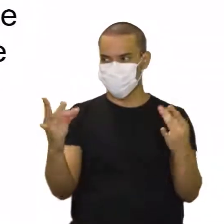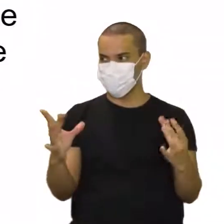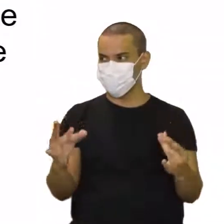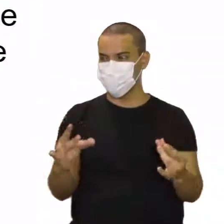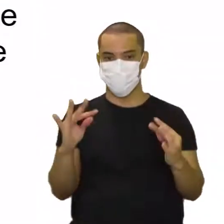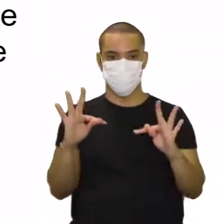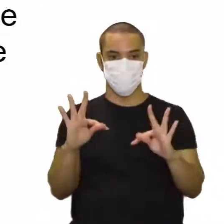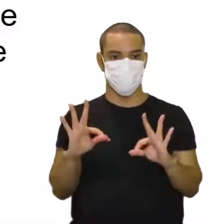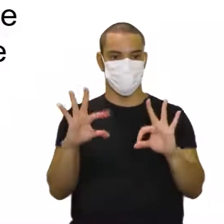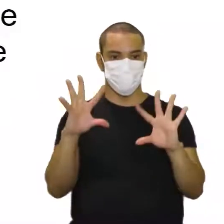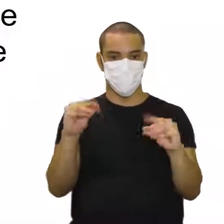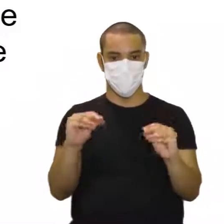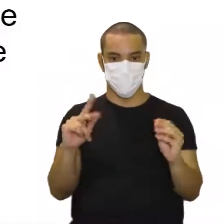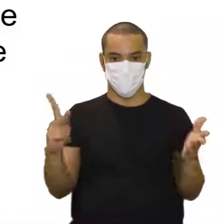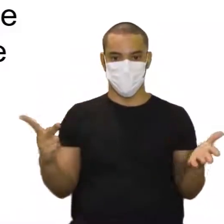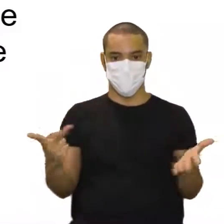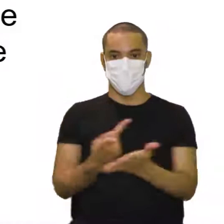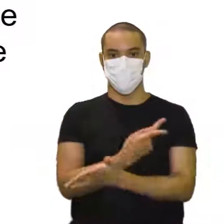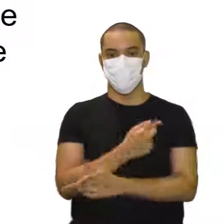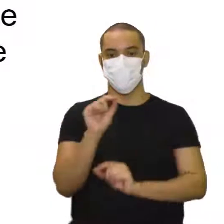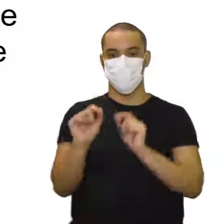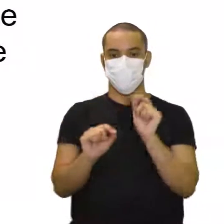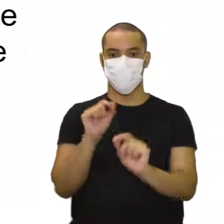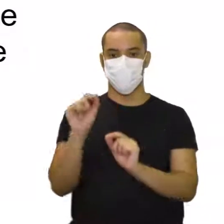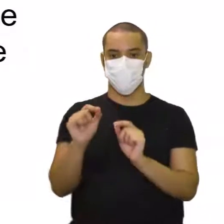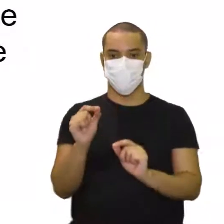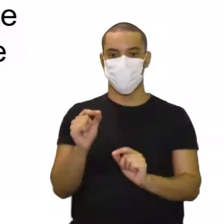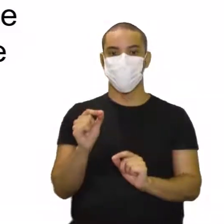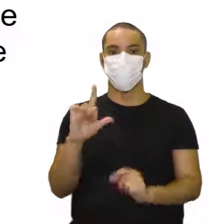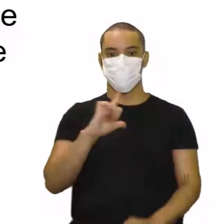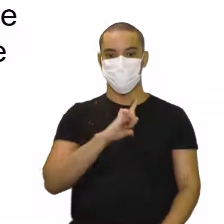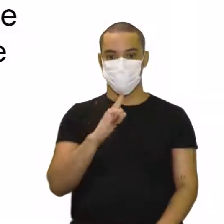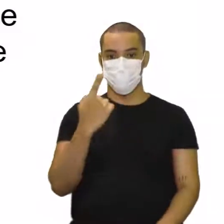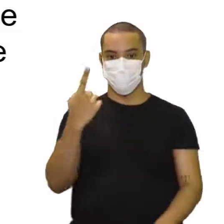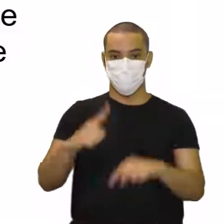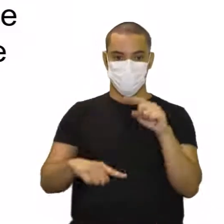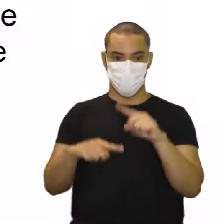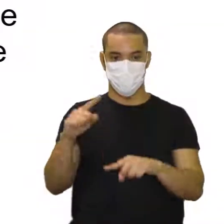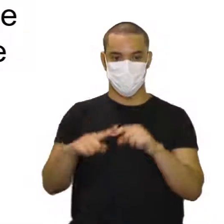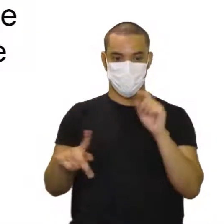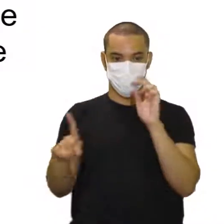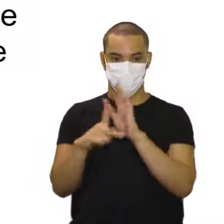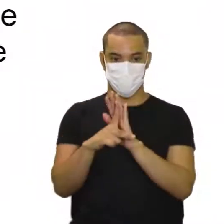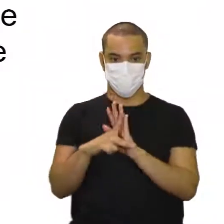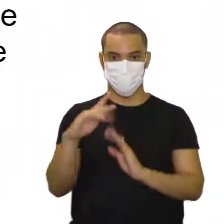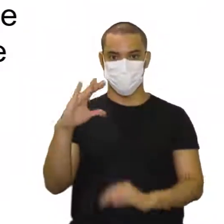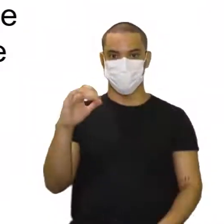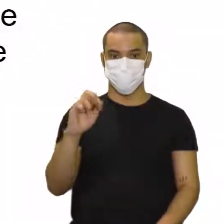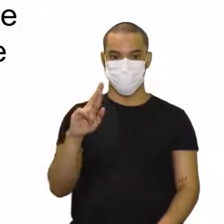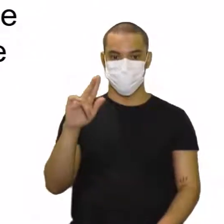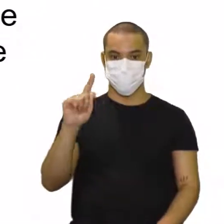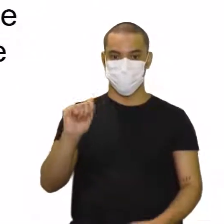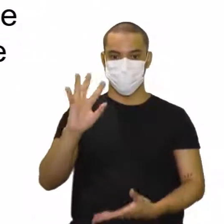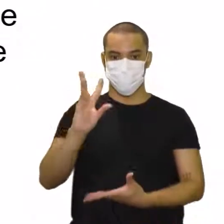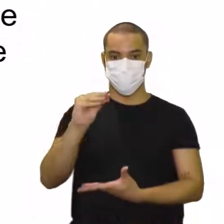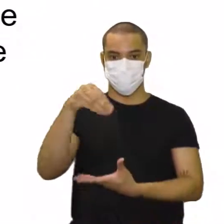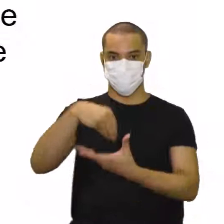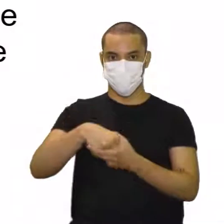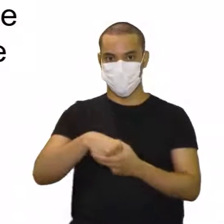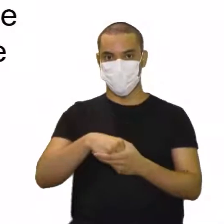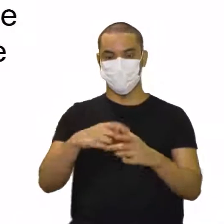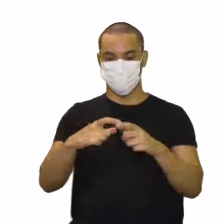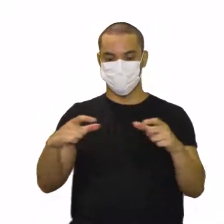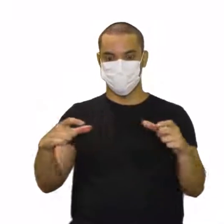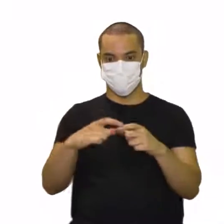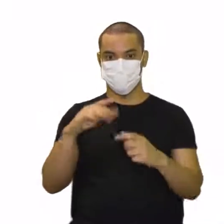o que acontece com um dos portadores de carga no interior da barra.